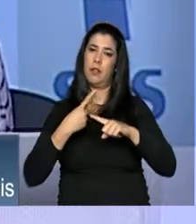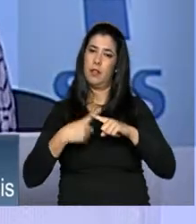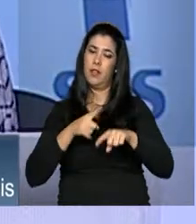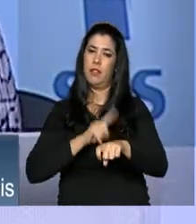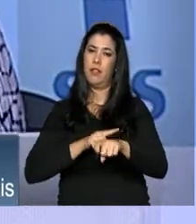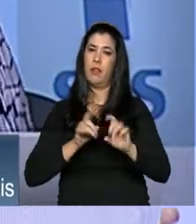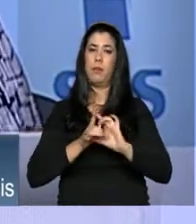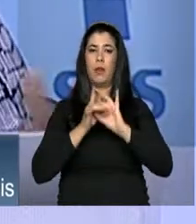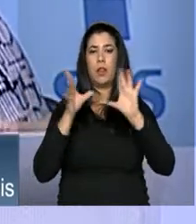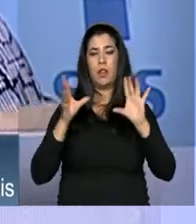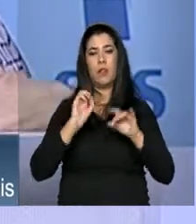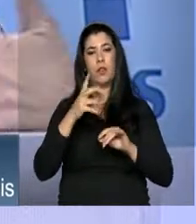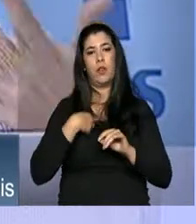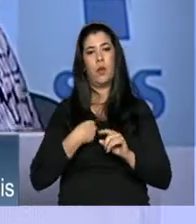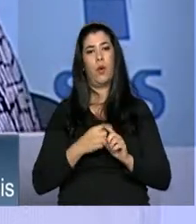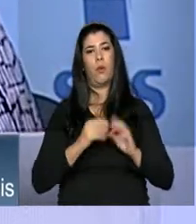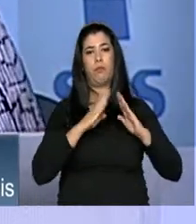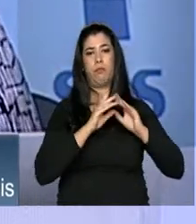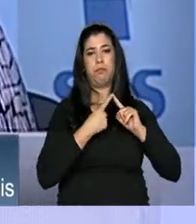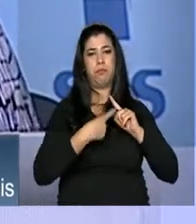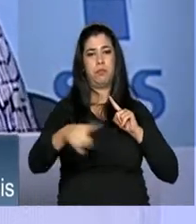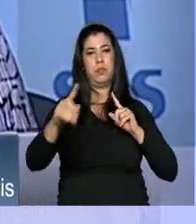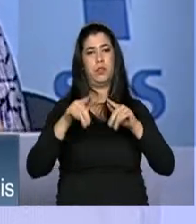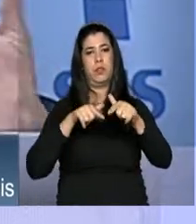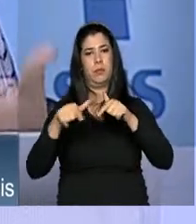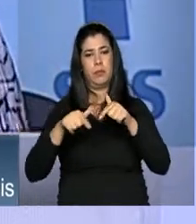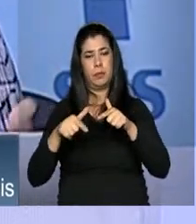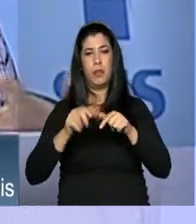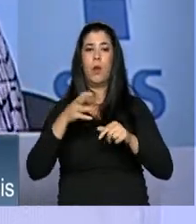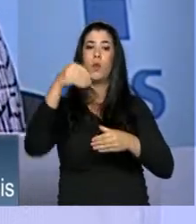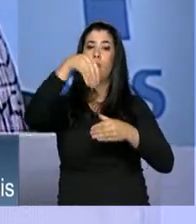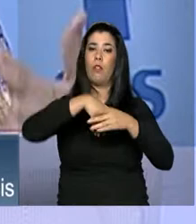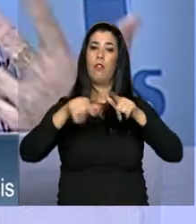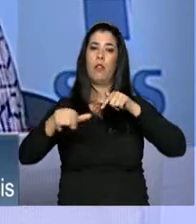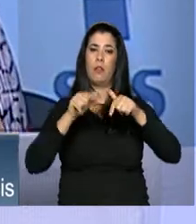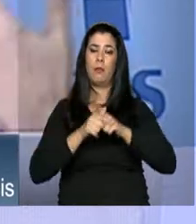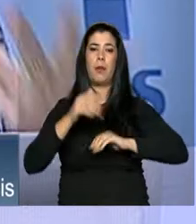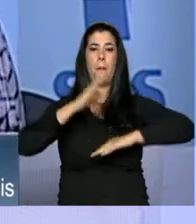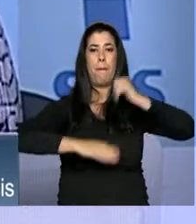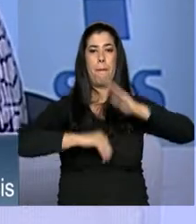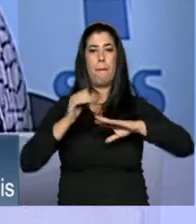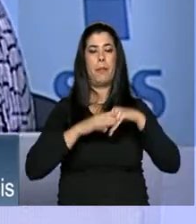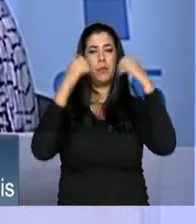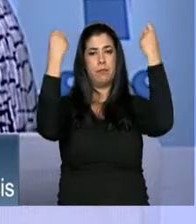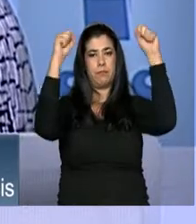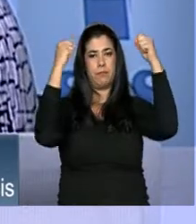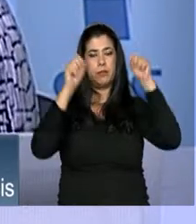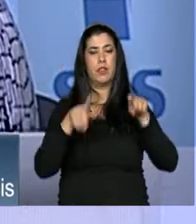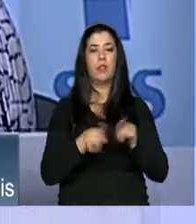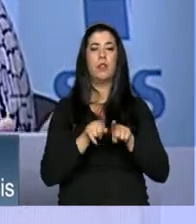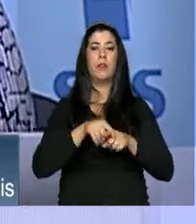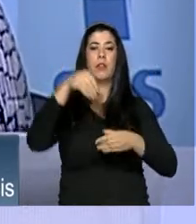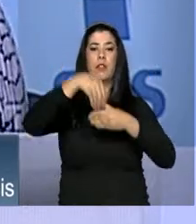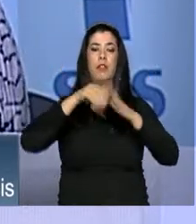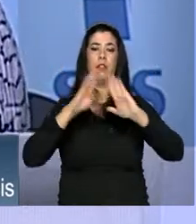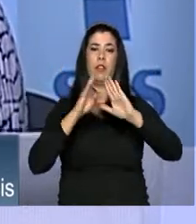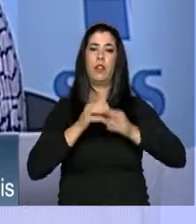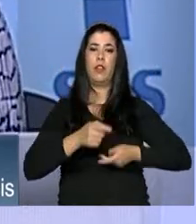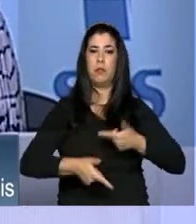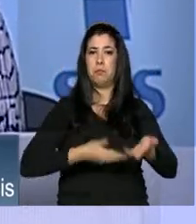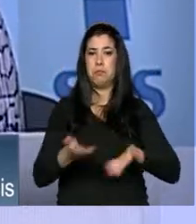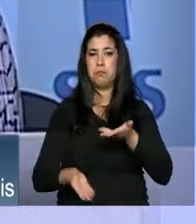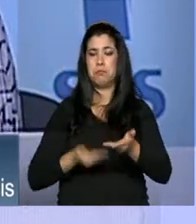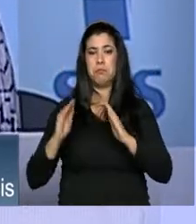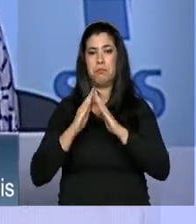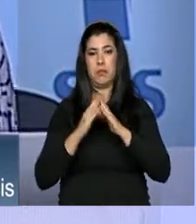no deslocamento para o trabalho, no próprio trabalho, atividade física laboral ou nos afazeres domésticos.